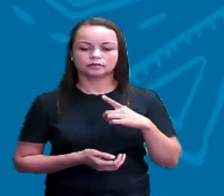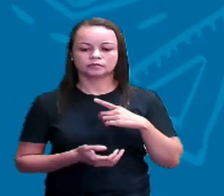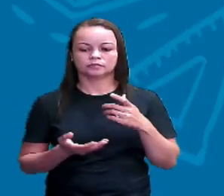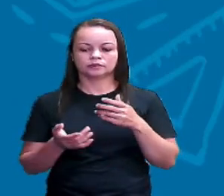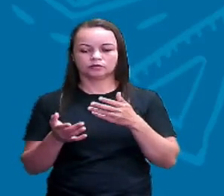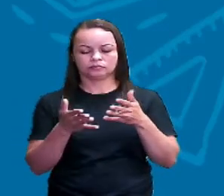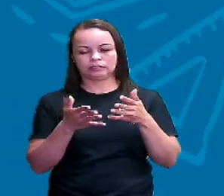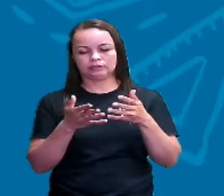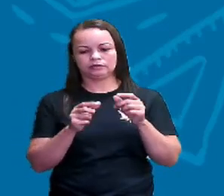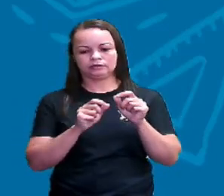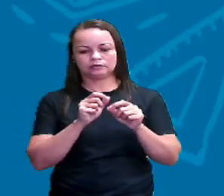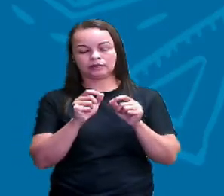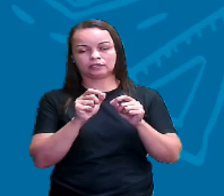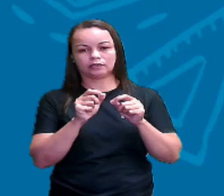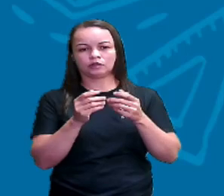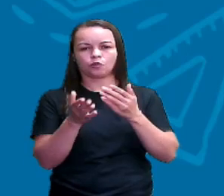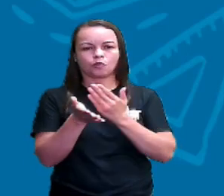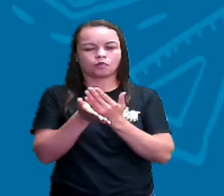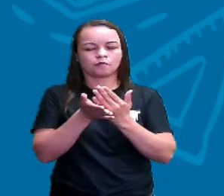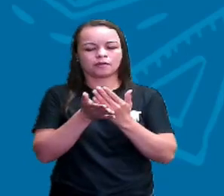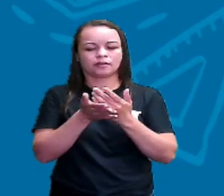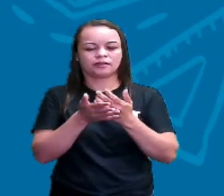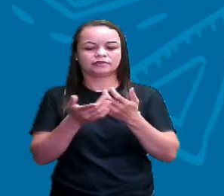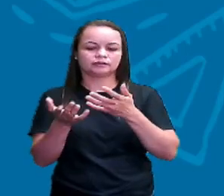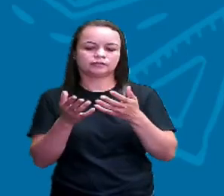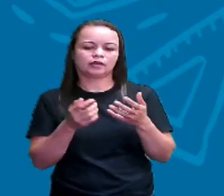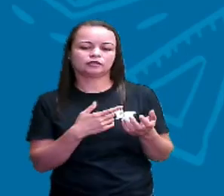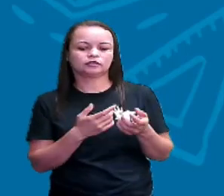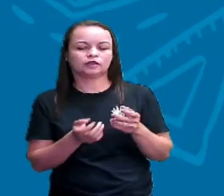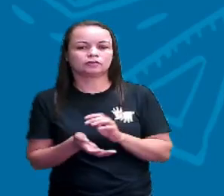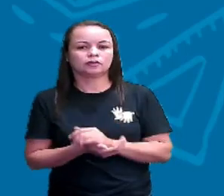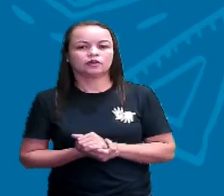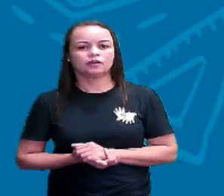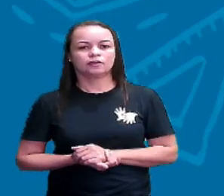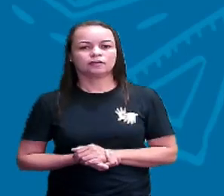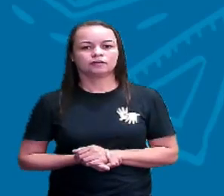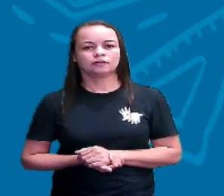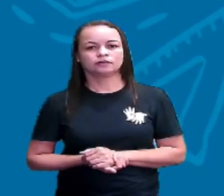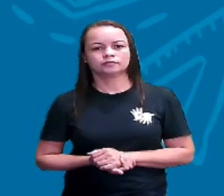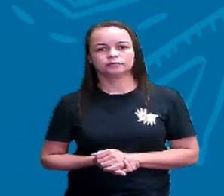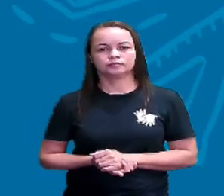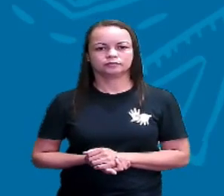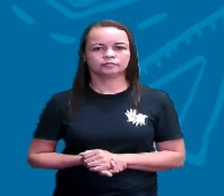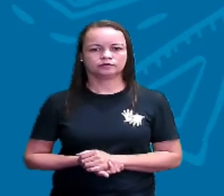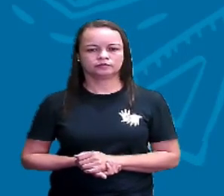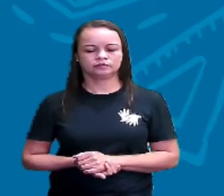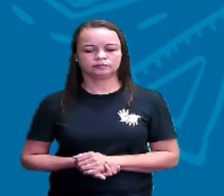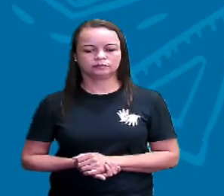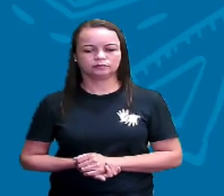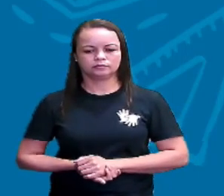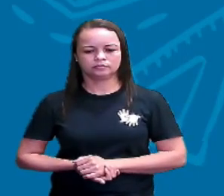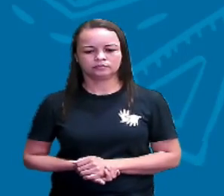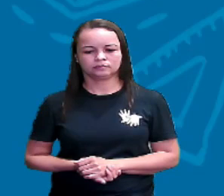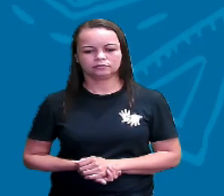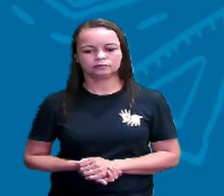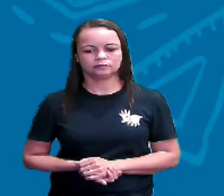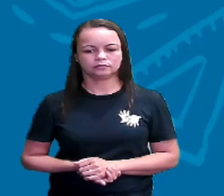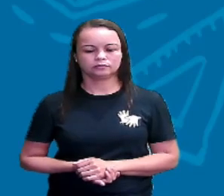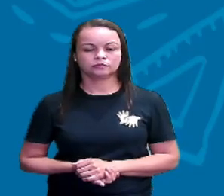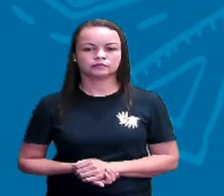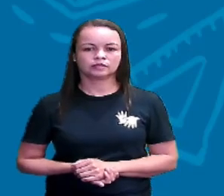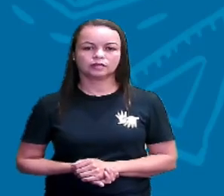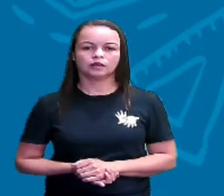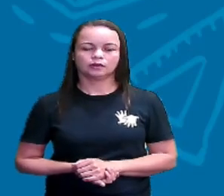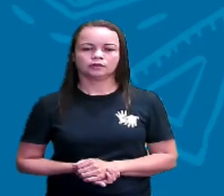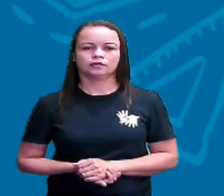até setembro, que é quando a gente começa a primavera novamente, tá certo? E aí eu